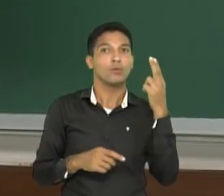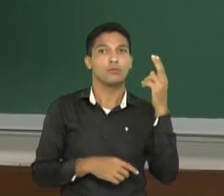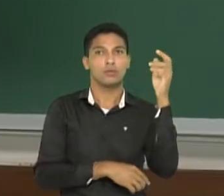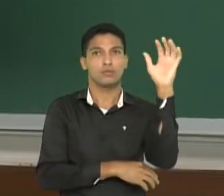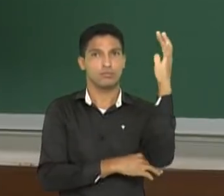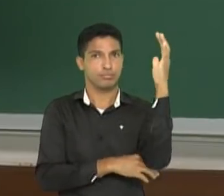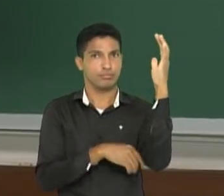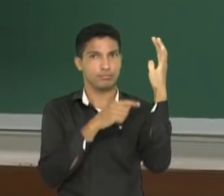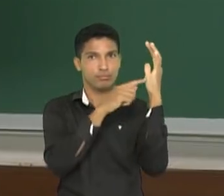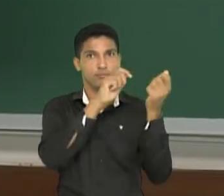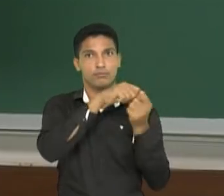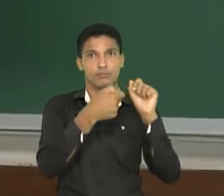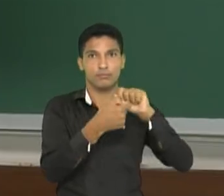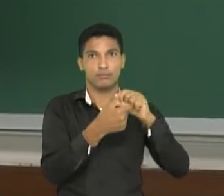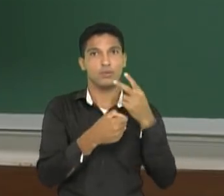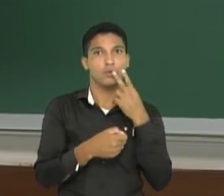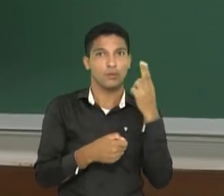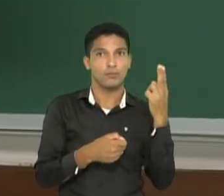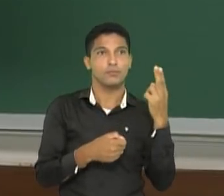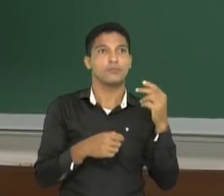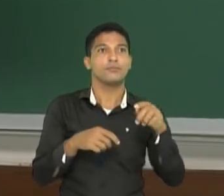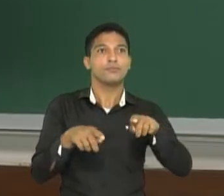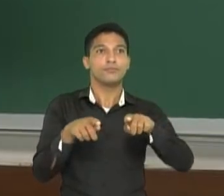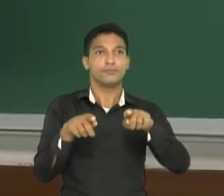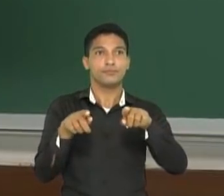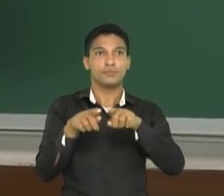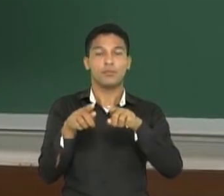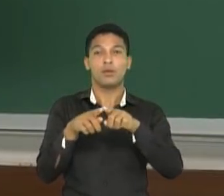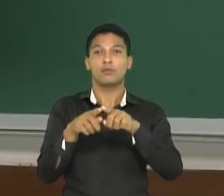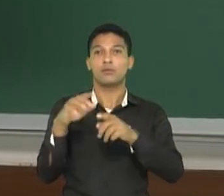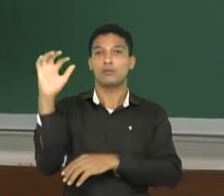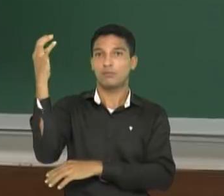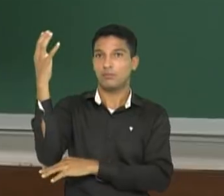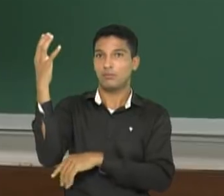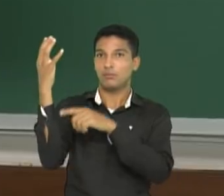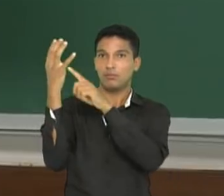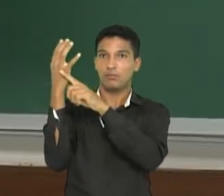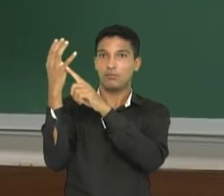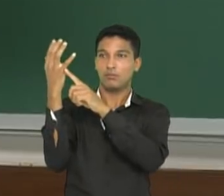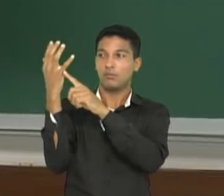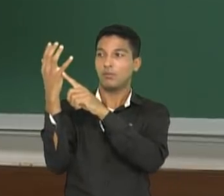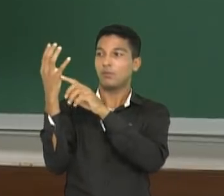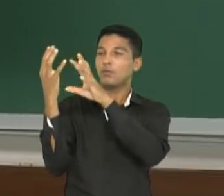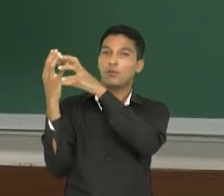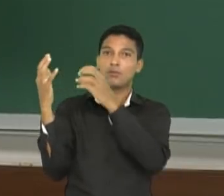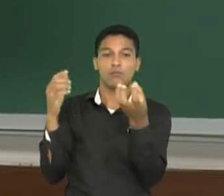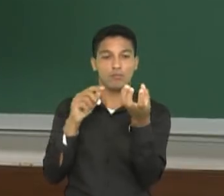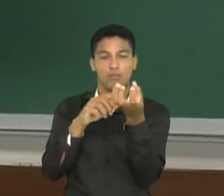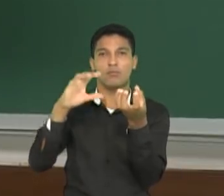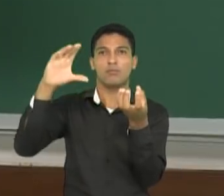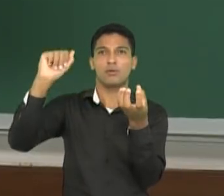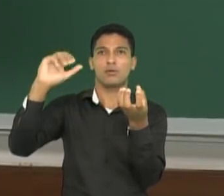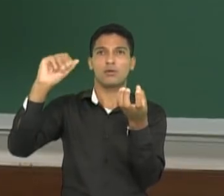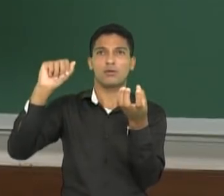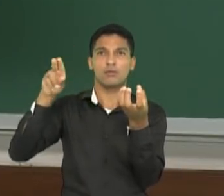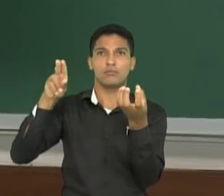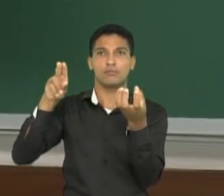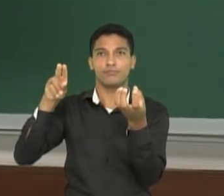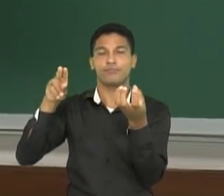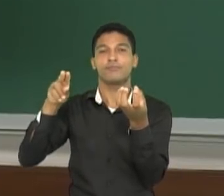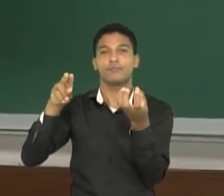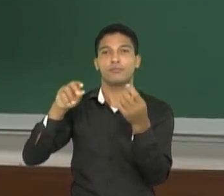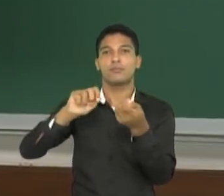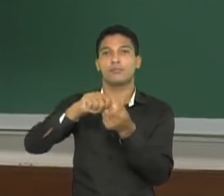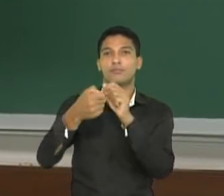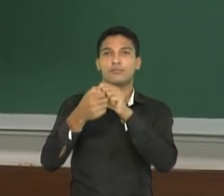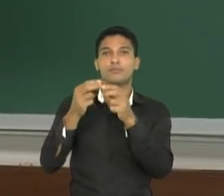são 4 partes do Nordeste, cada uma com atividades diferenciadas, o que acaba dando ali uma diversidade de